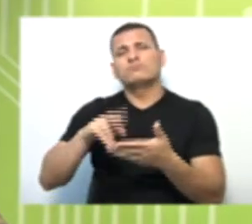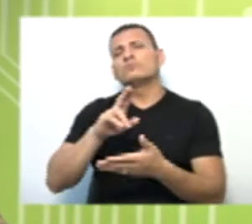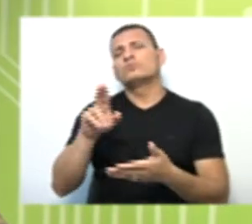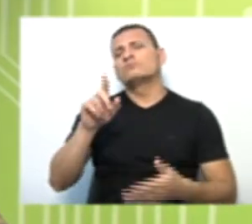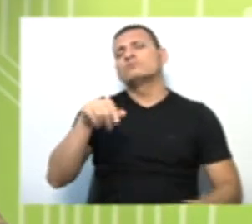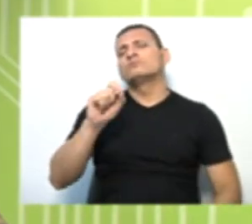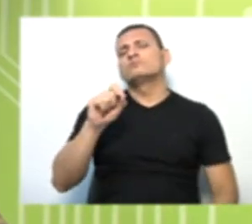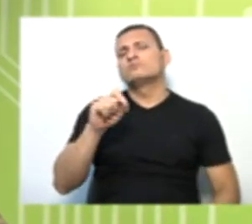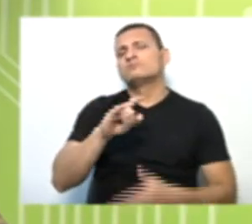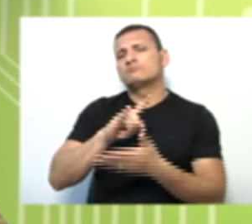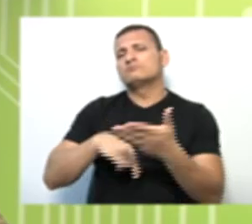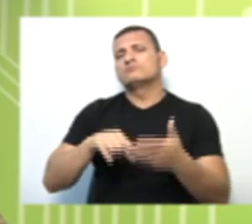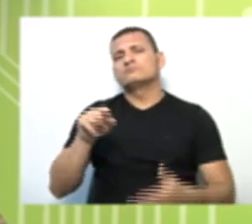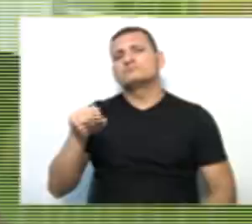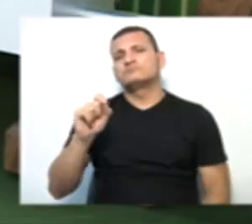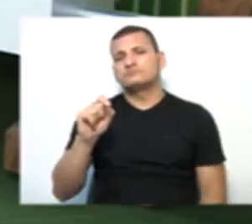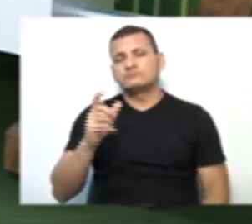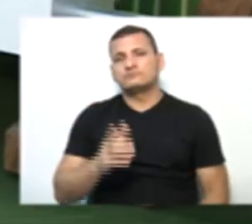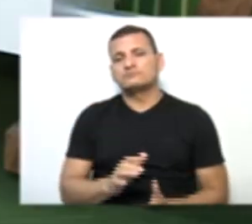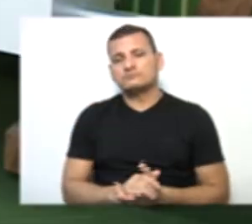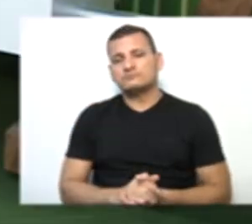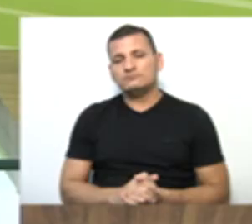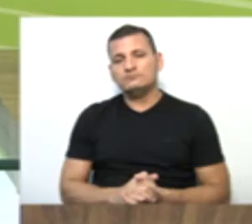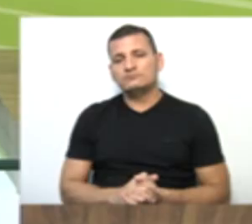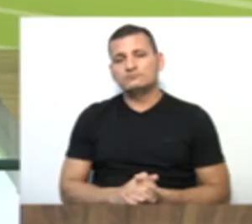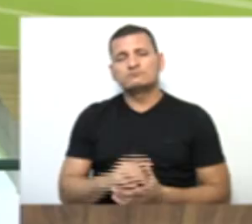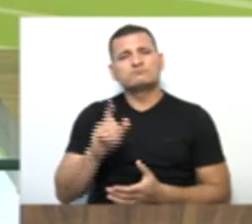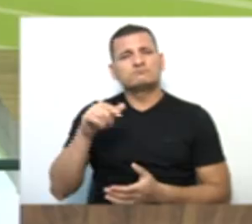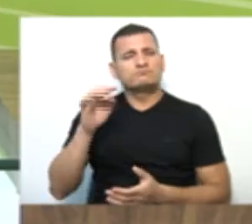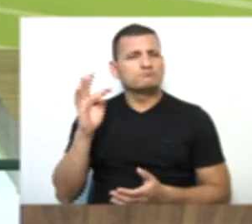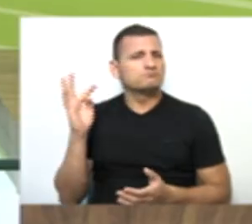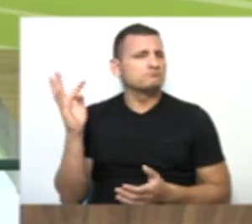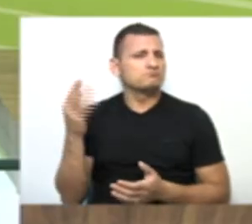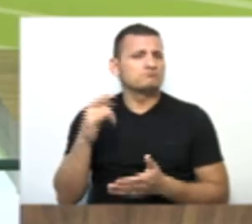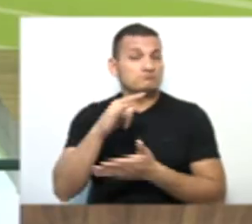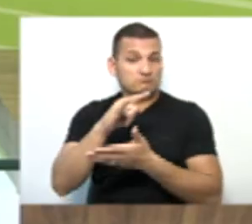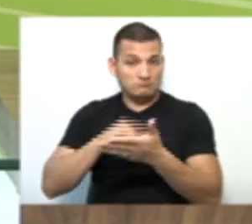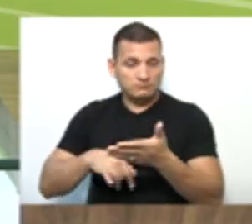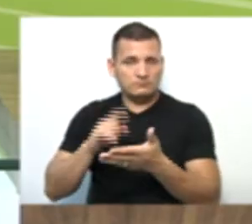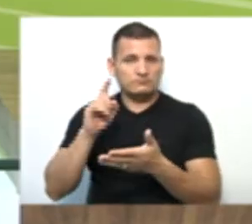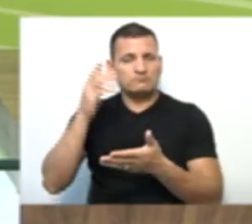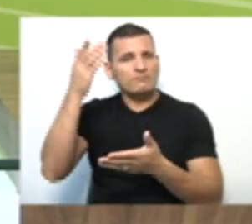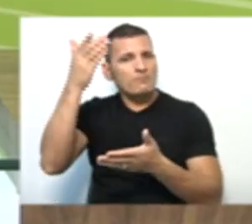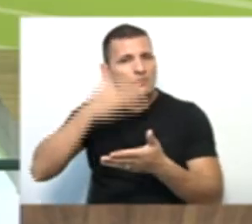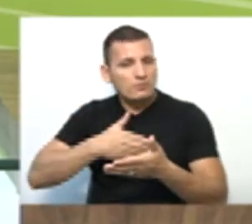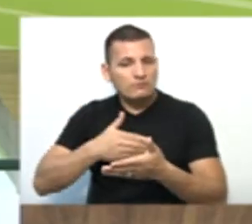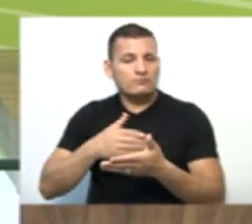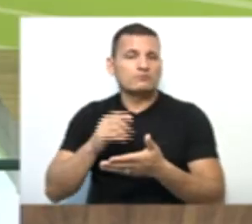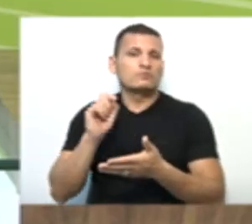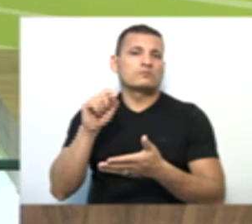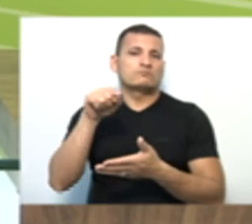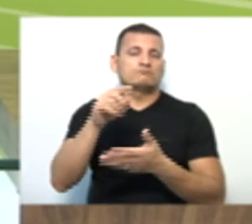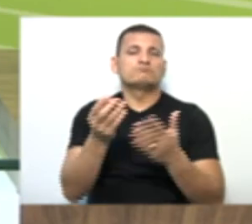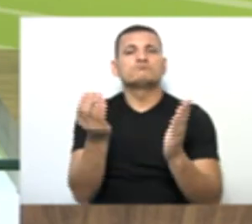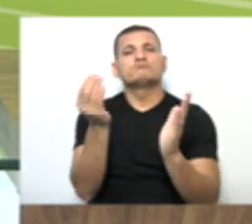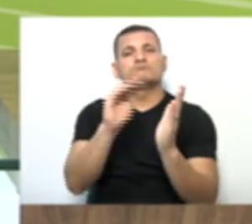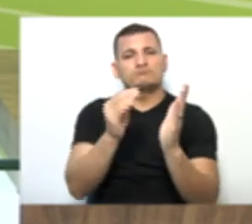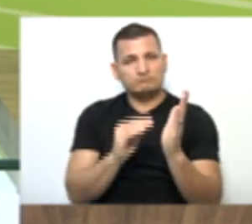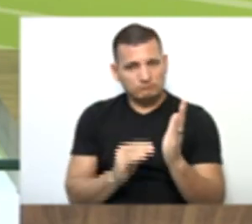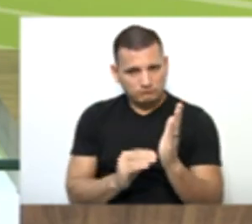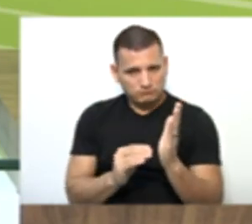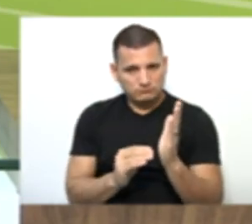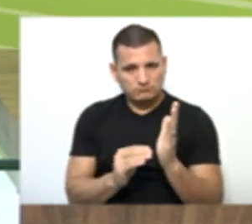professor Aloy, esse documento hábil? Os documentos hábeis são todas as documentações que comprovem aquilo que foi lançado.